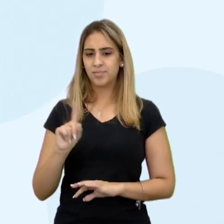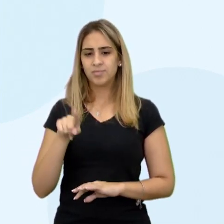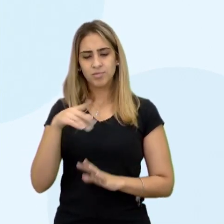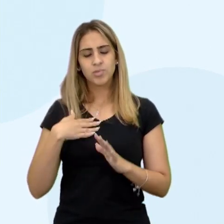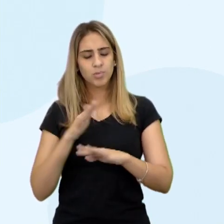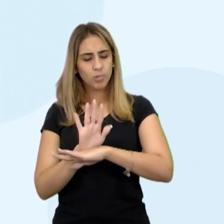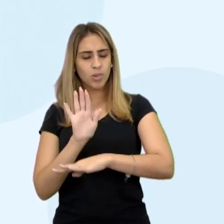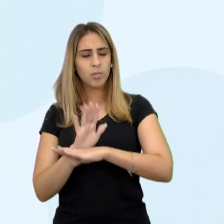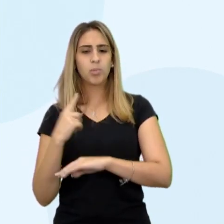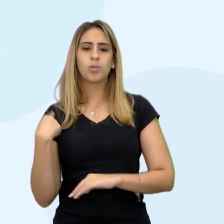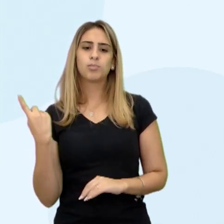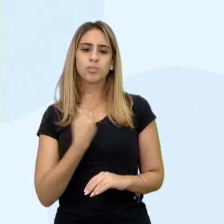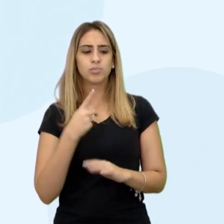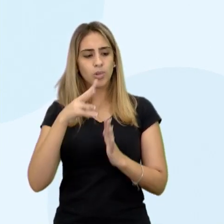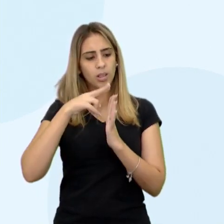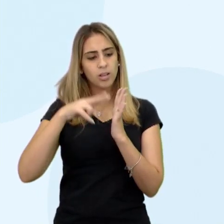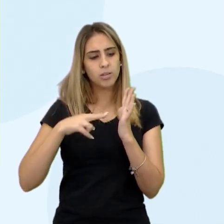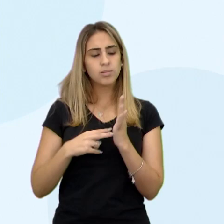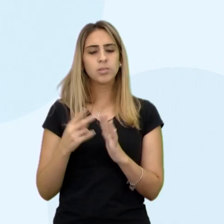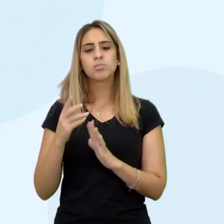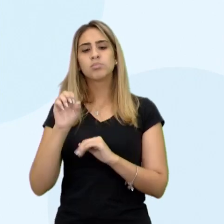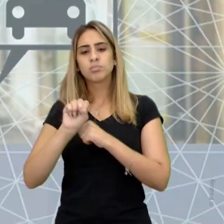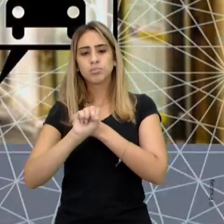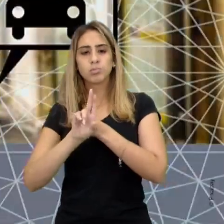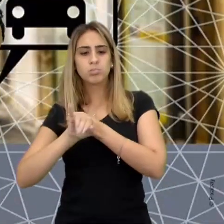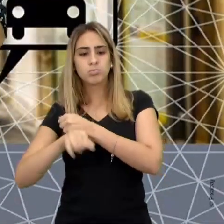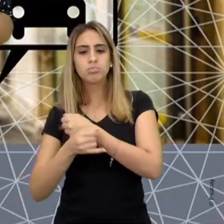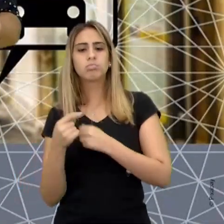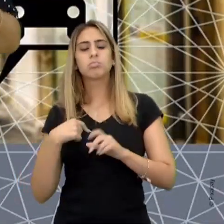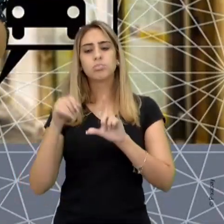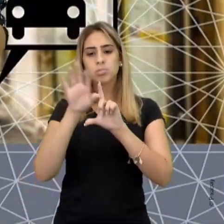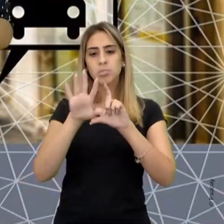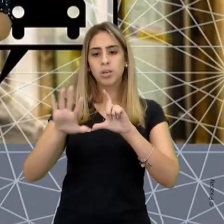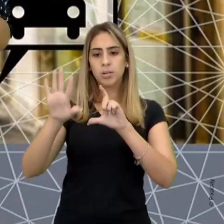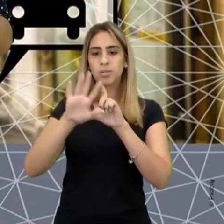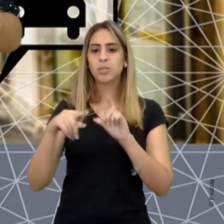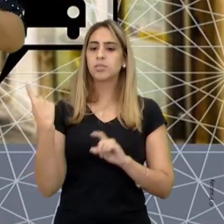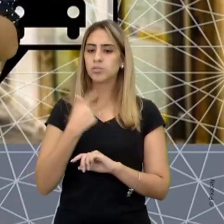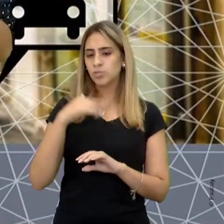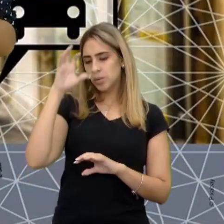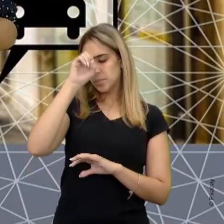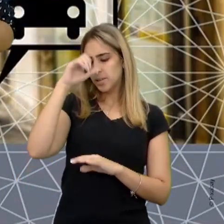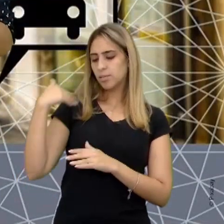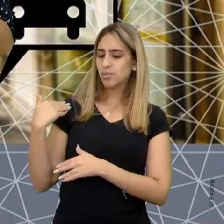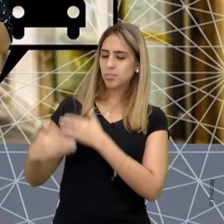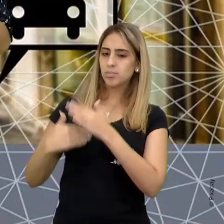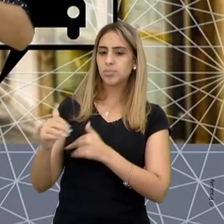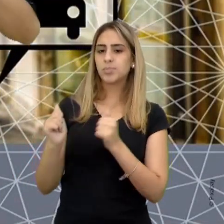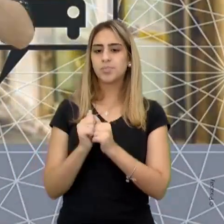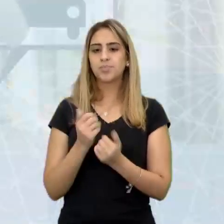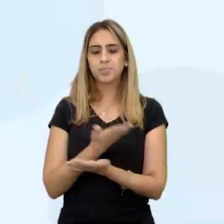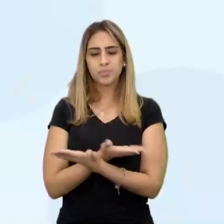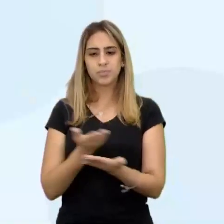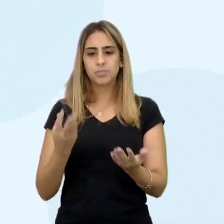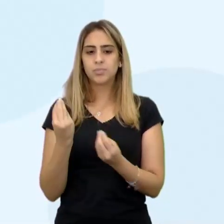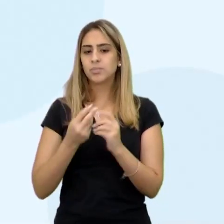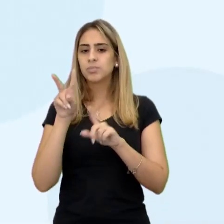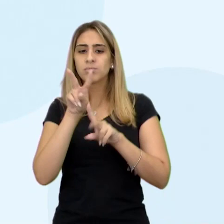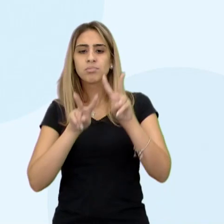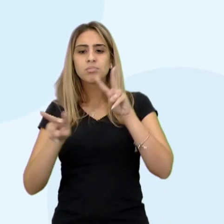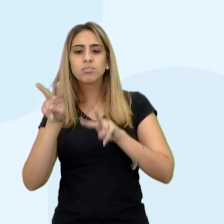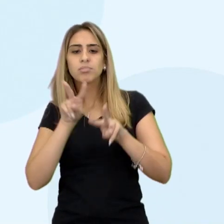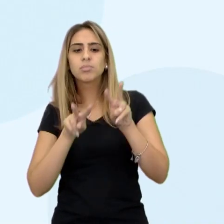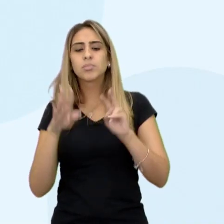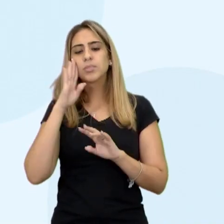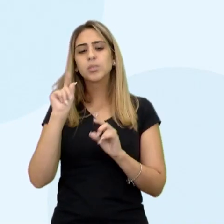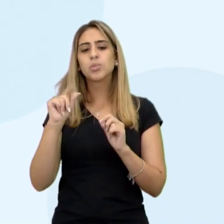aqui trazendo a sua leitura subjetiva de imagens e a gente vai aprendendo aí juntos como que a gente pode fazer uma leitura, né?